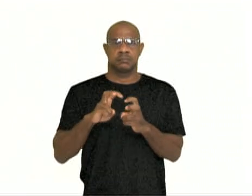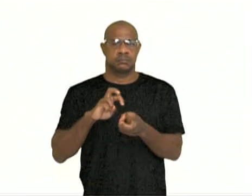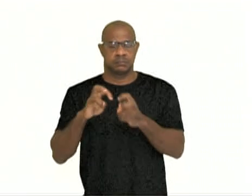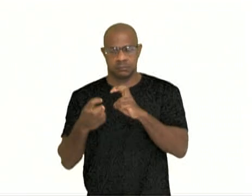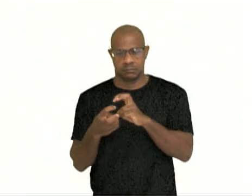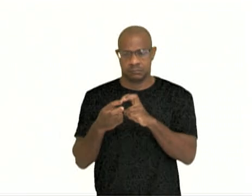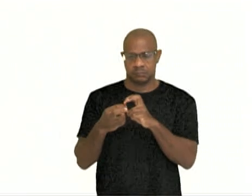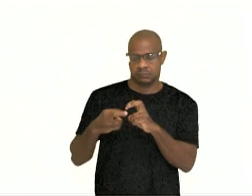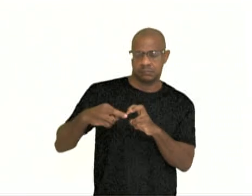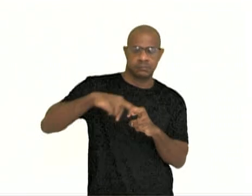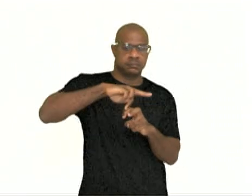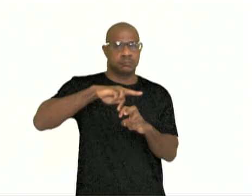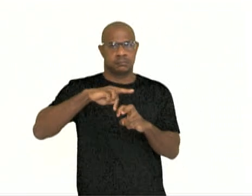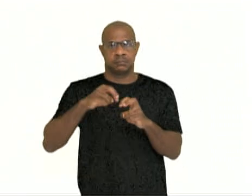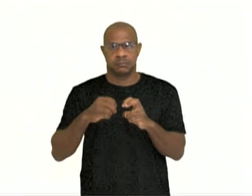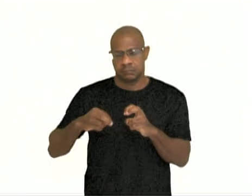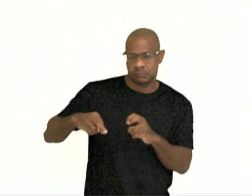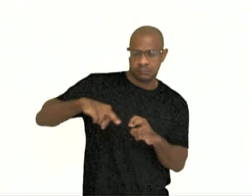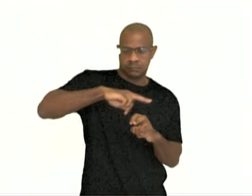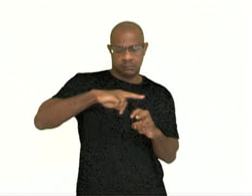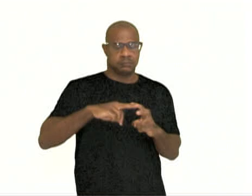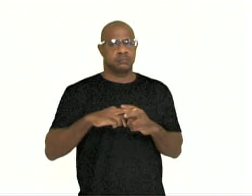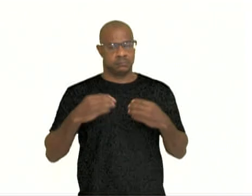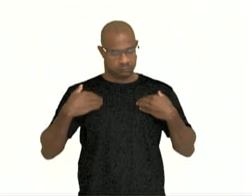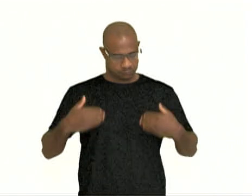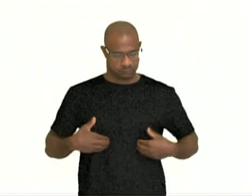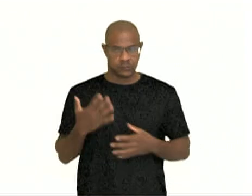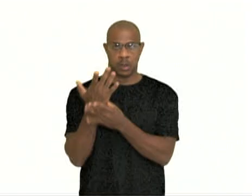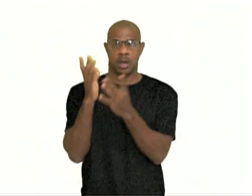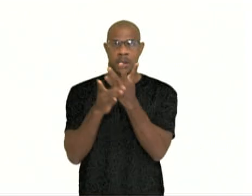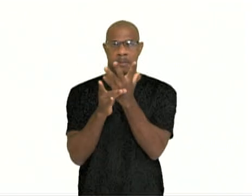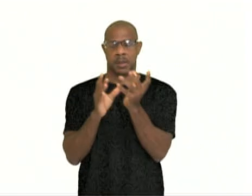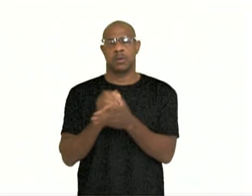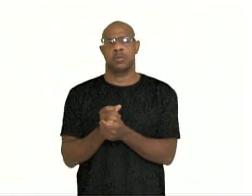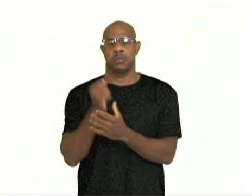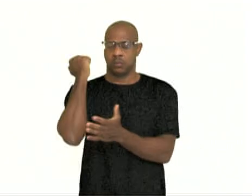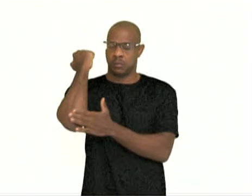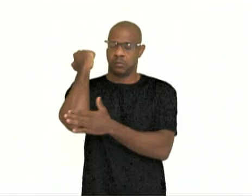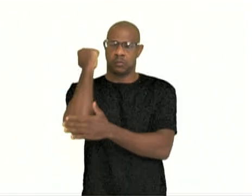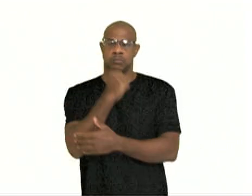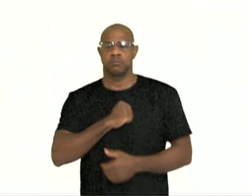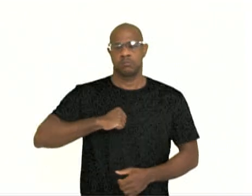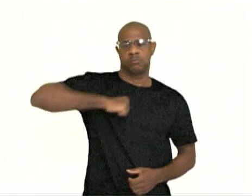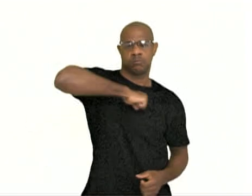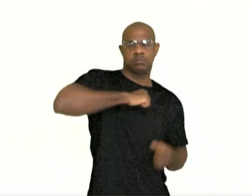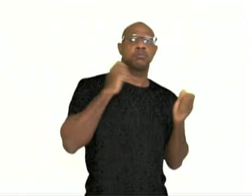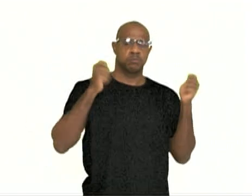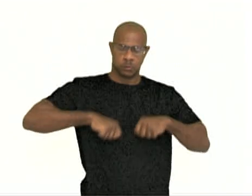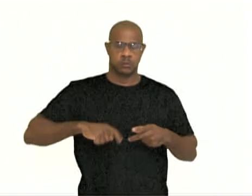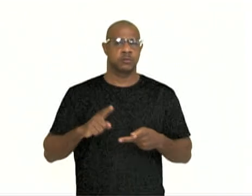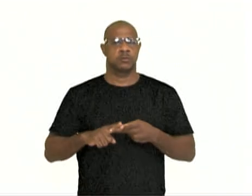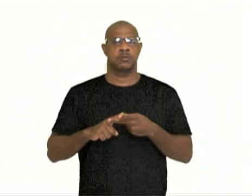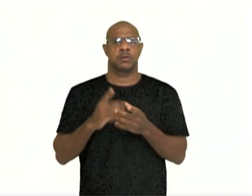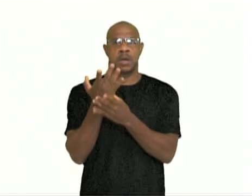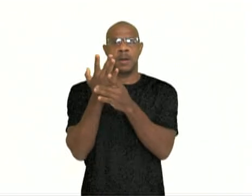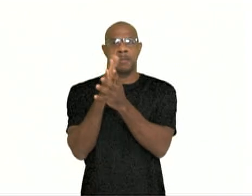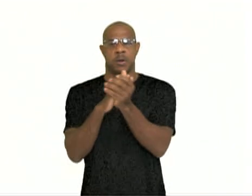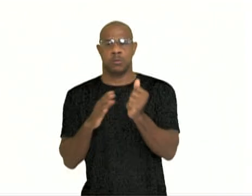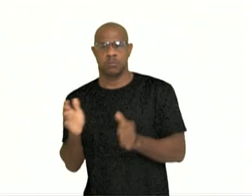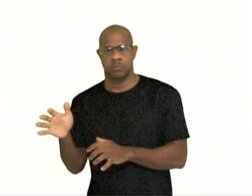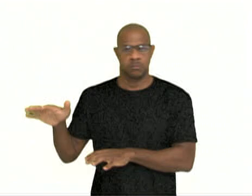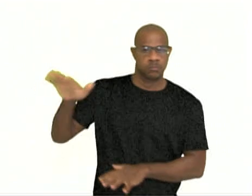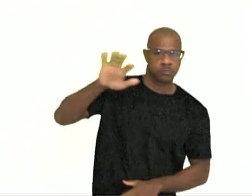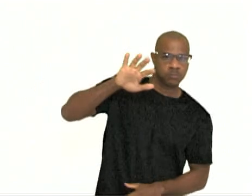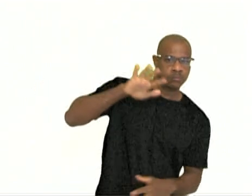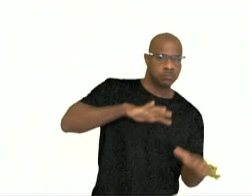mãos, com o tronco, tá? Com o joelho e com a cabeça. Então, ou seja, dentro da capoeira